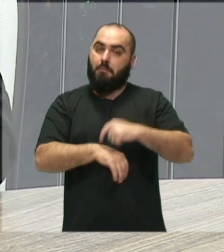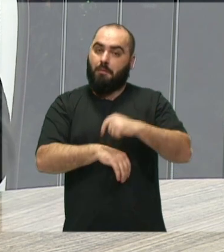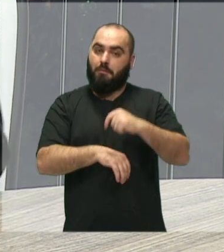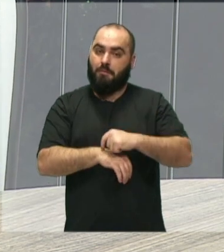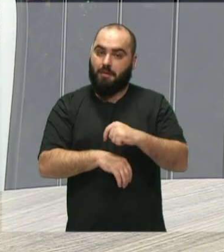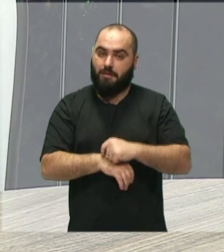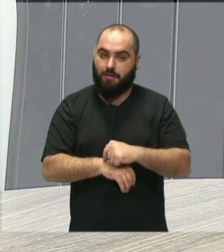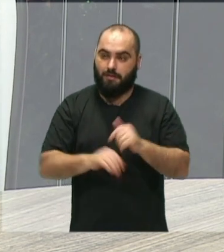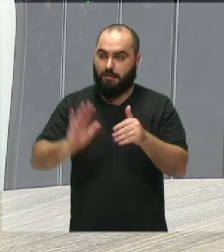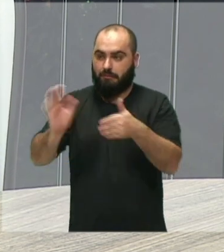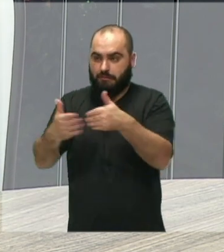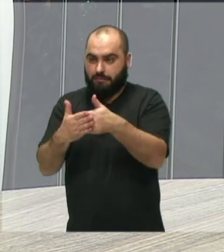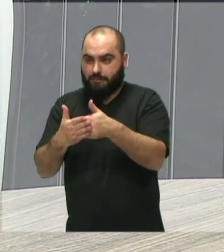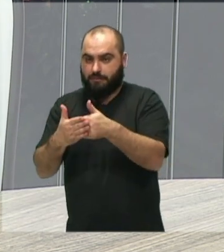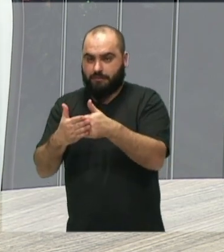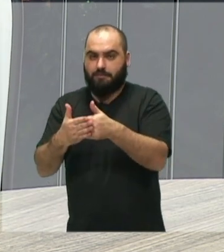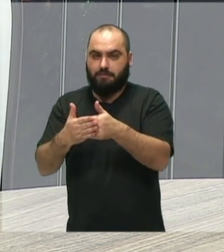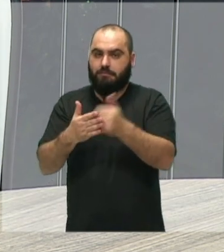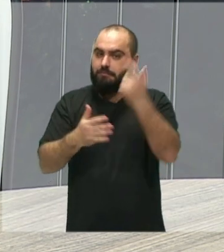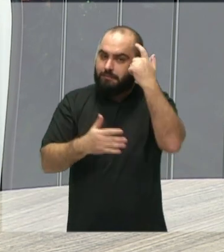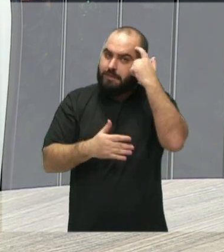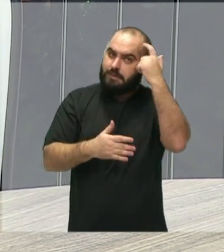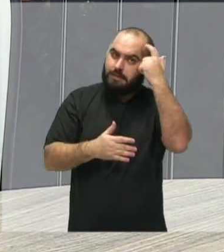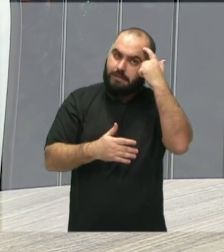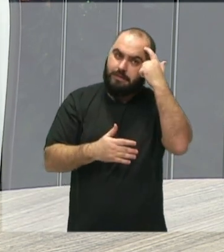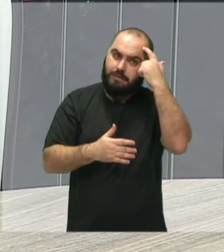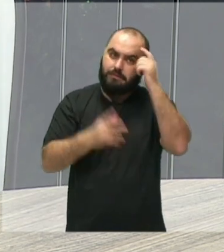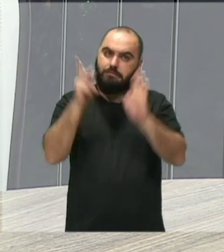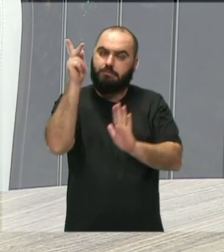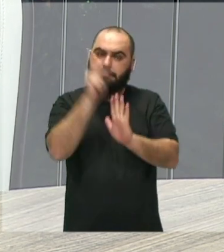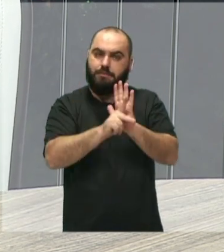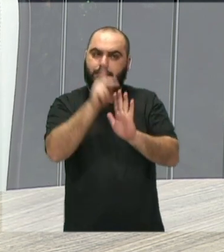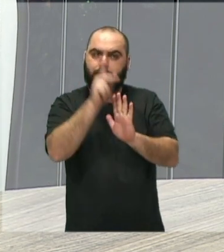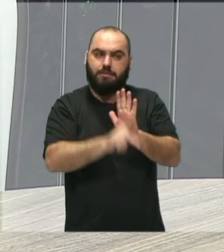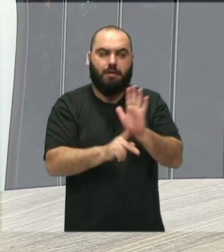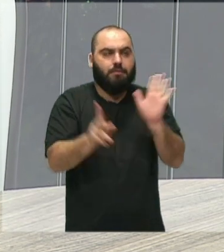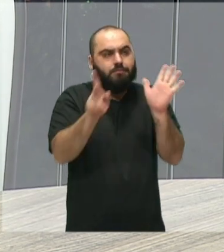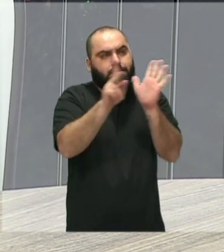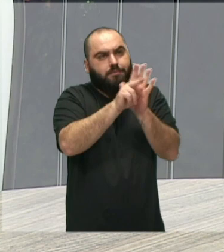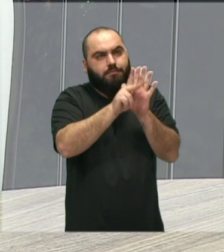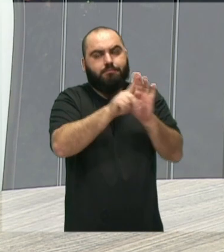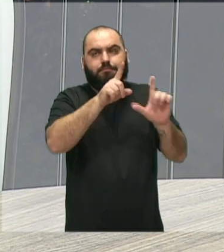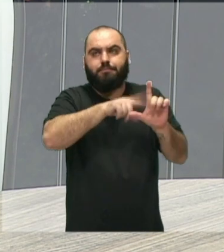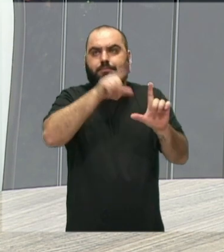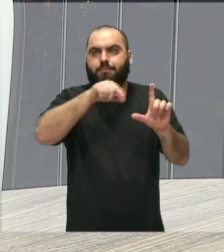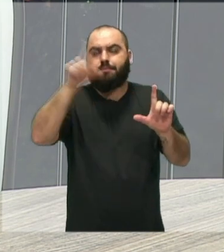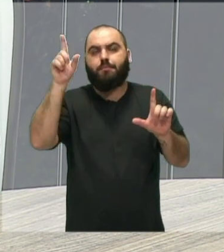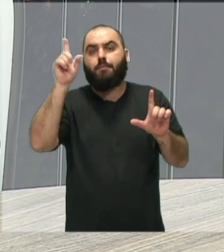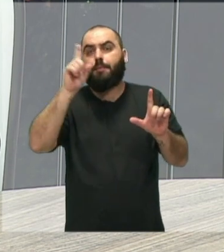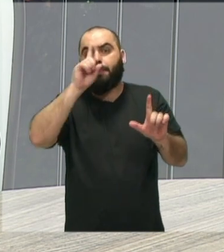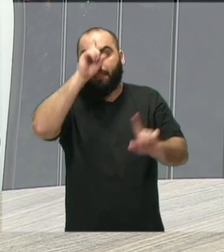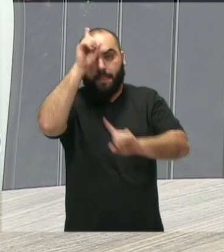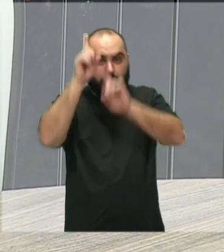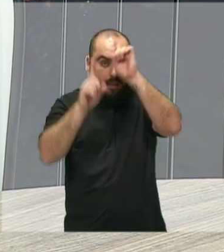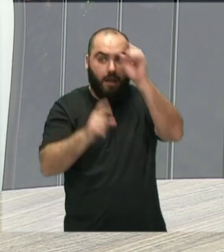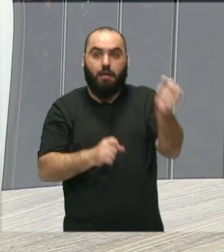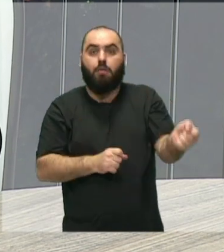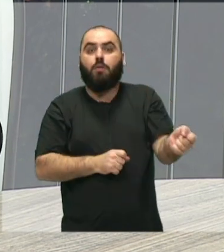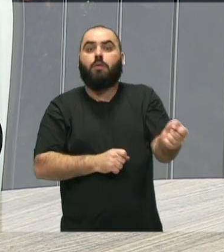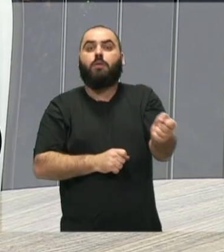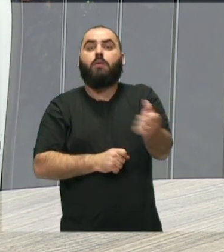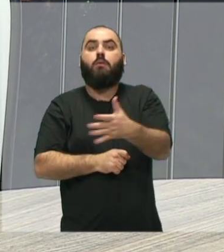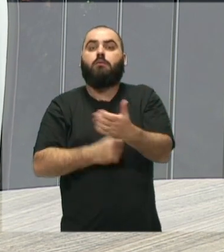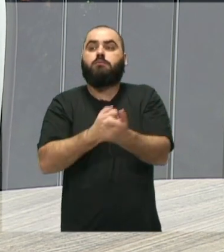com as exposições fechadas, estamos repensando, fazendo projeto expográfico. Então, a ideia é trazer um